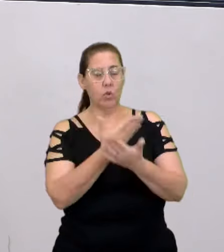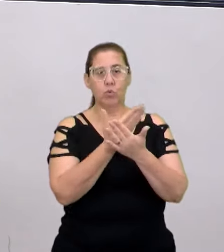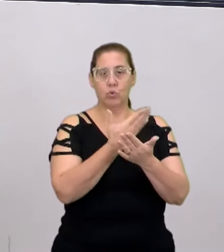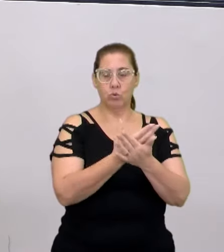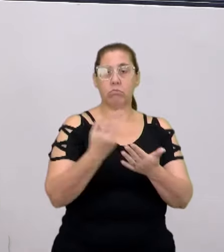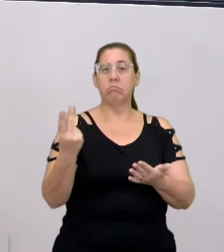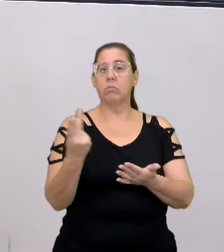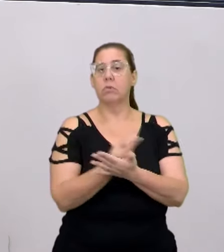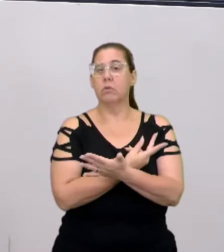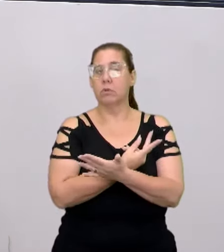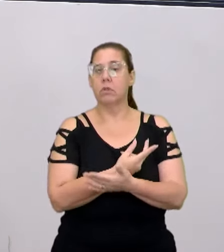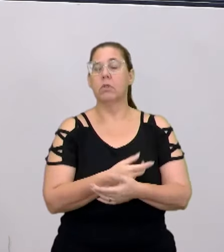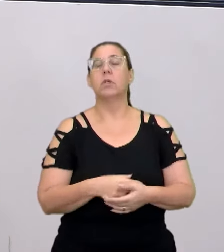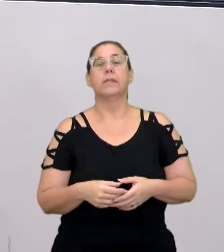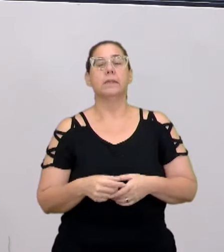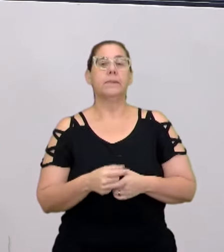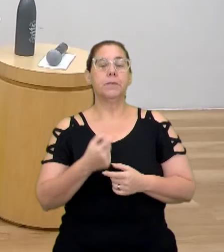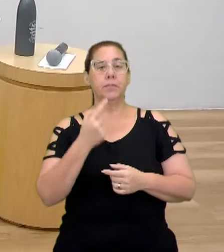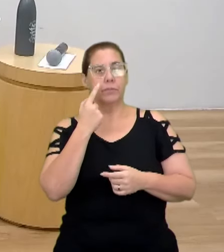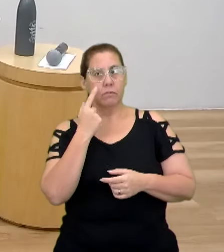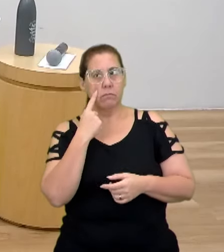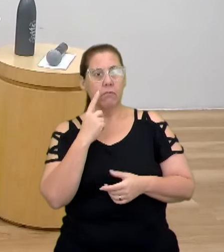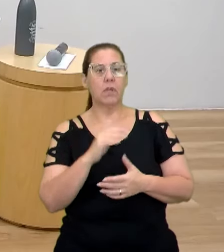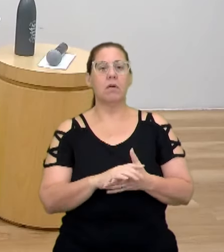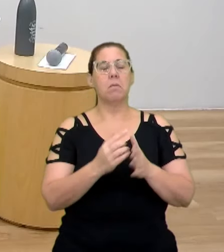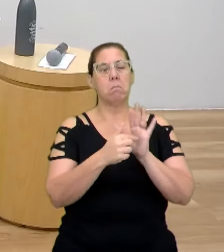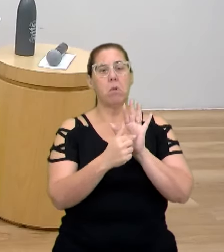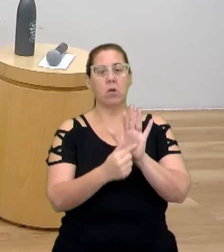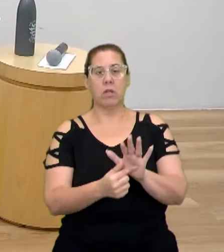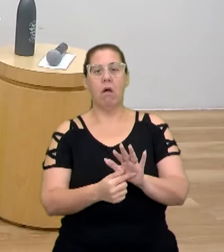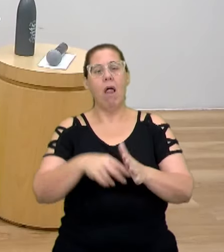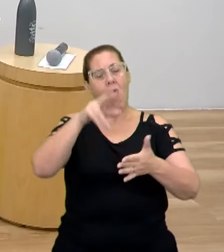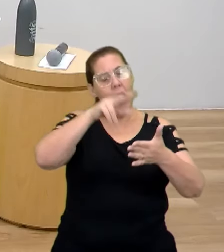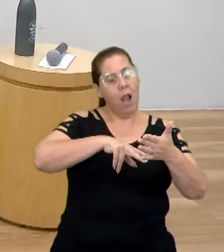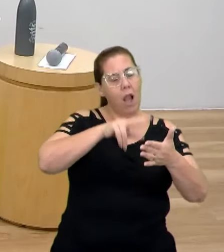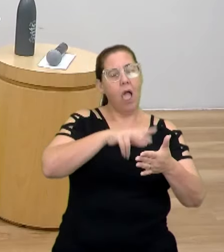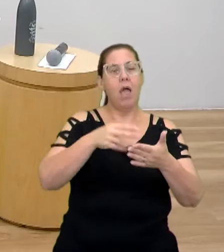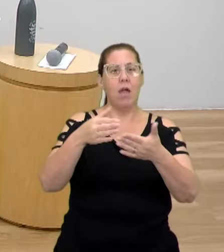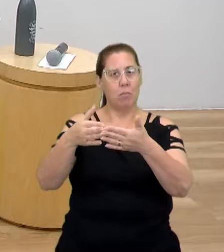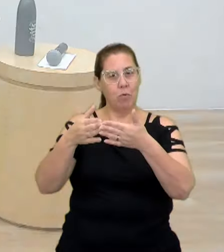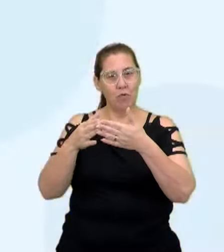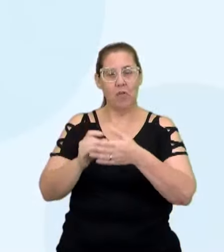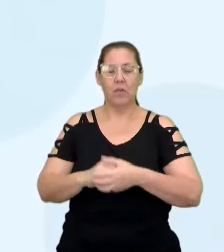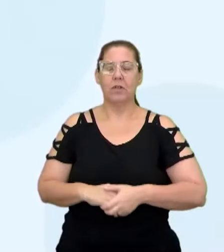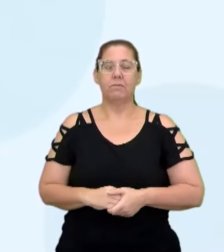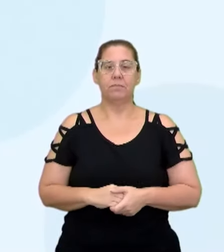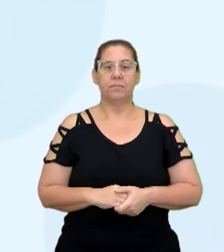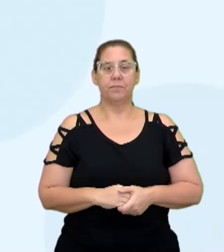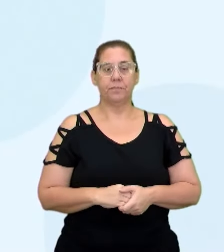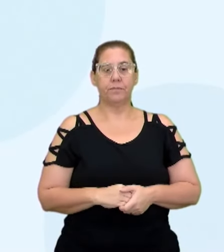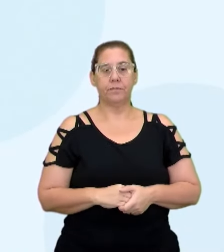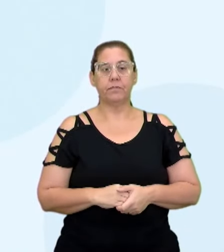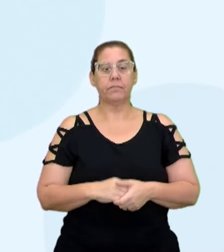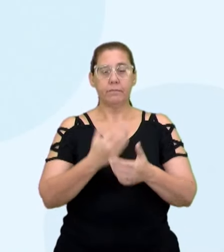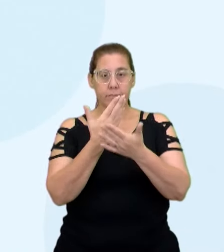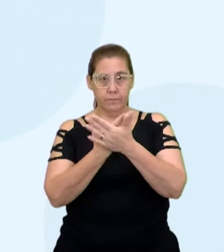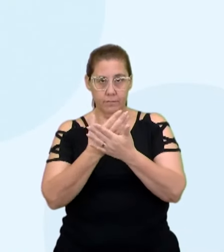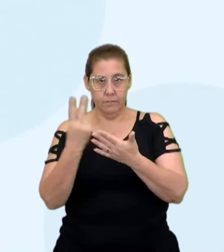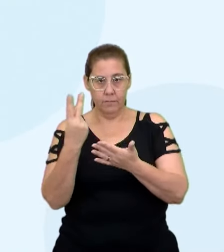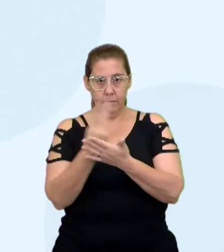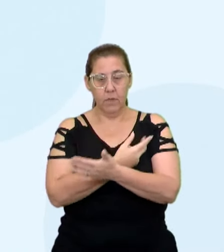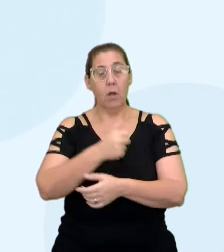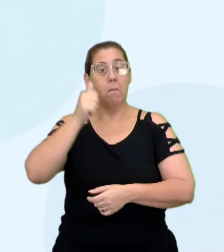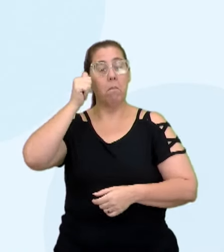caso e aí, Evê, vai, né, e ressalta aí pra gente, lê pra gente o nosso estudo de caso de hoje. Olha, o estudo de caso foi feito com